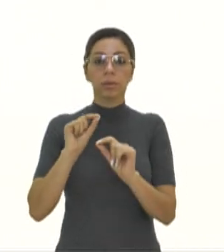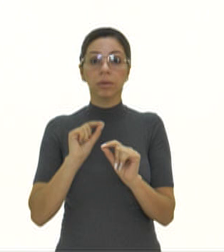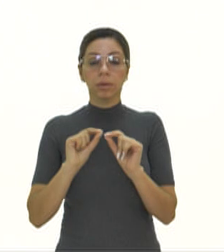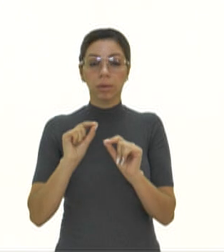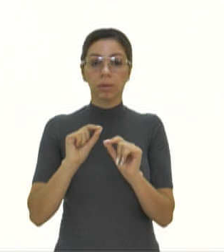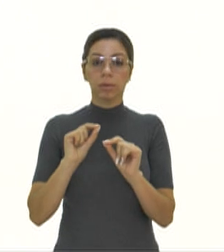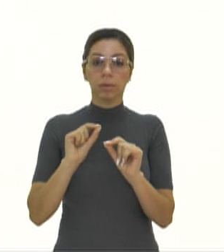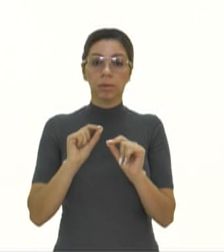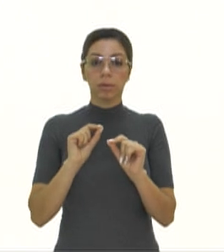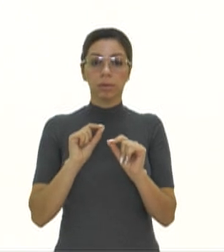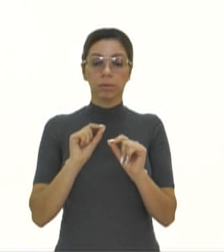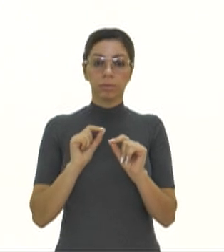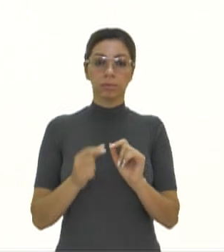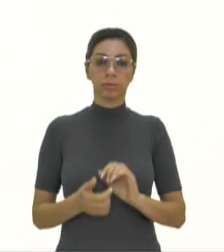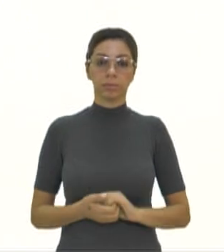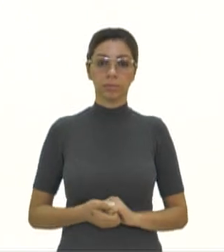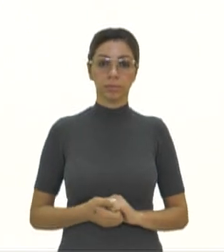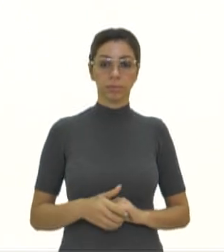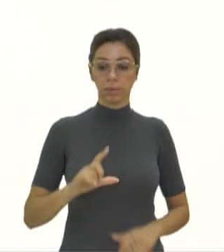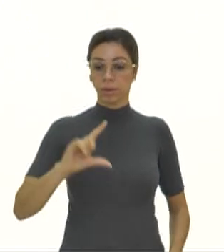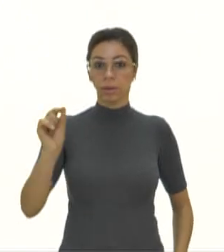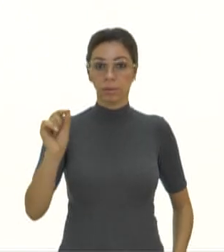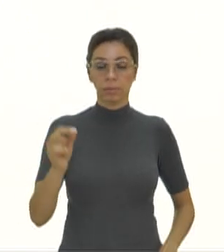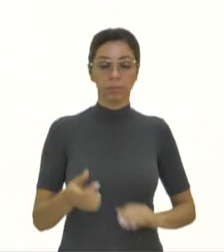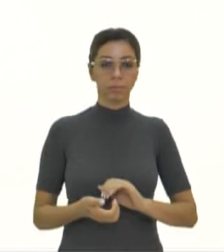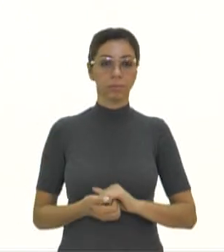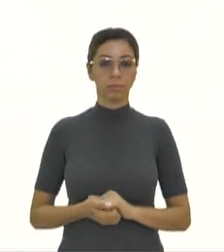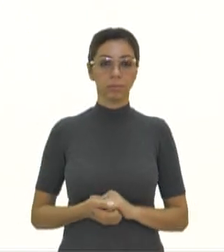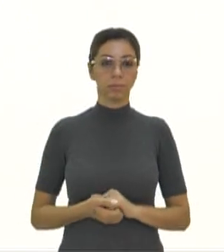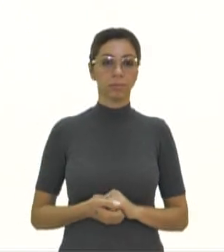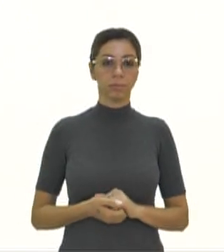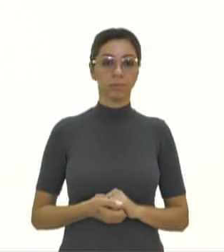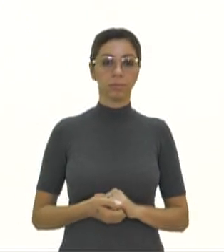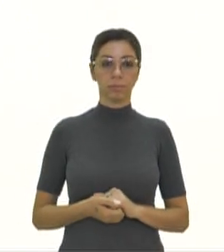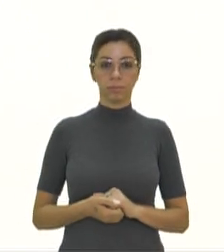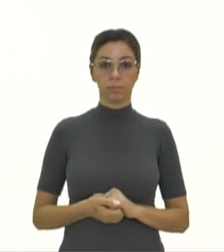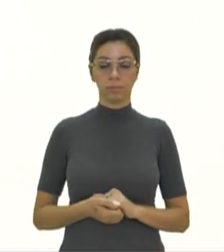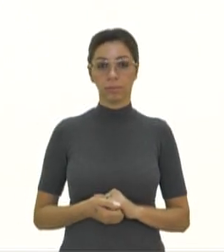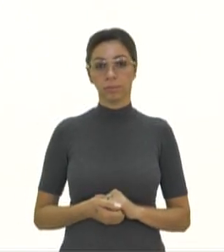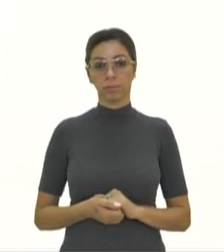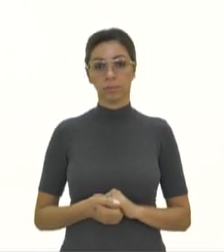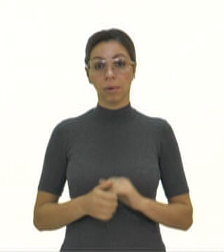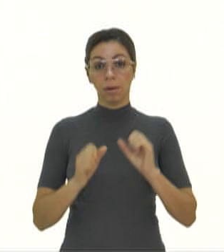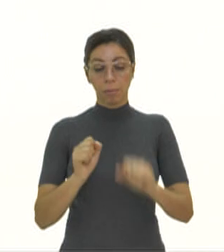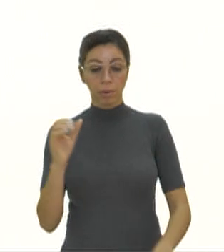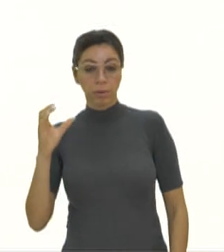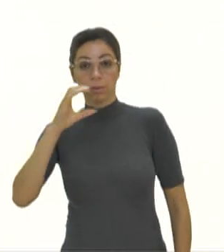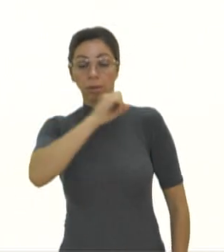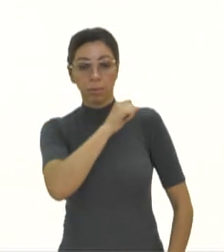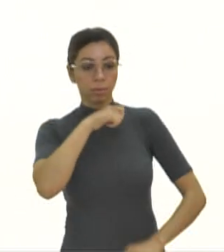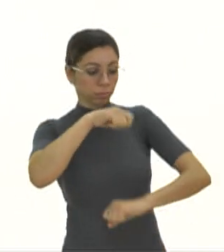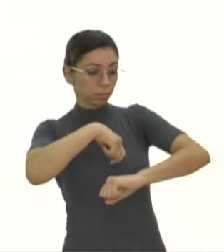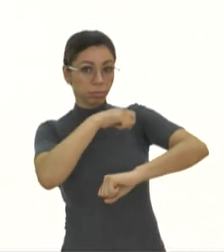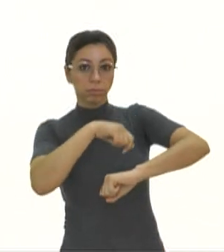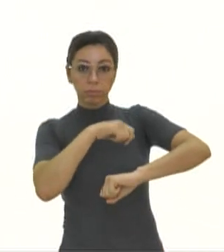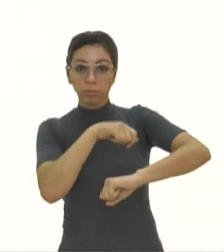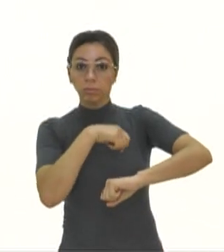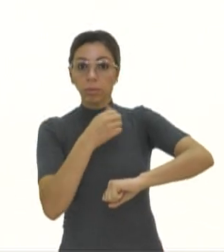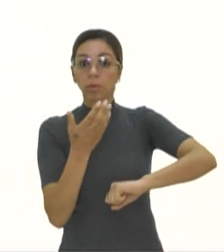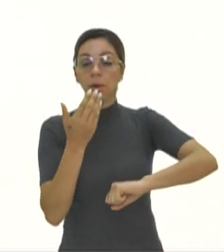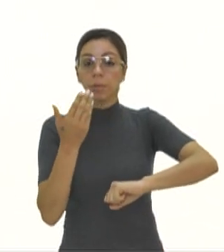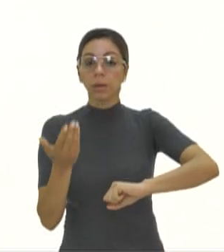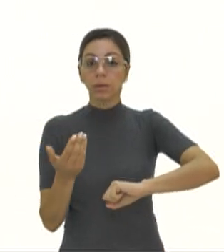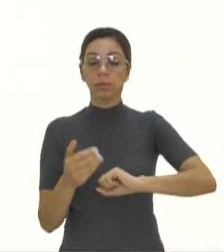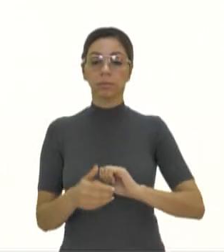ou partiu. Could quickly cook food. Podia rapidamente cozinhar comidas. Então vejam